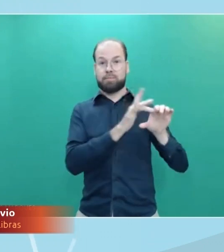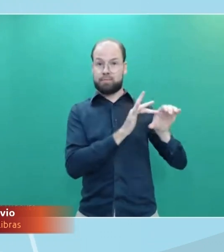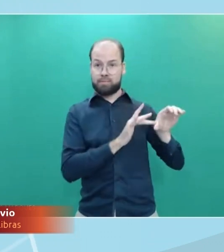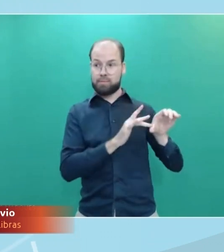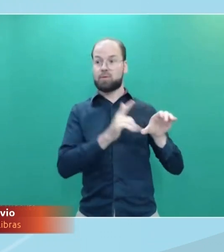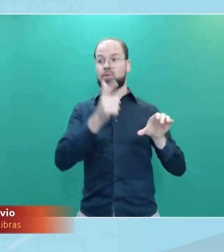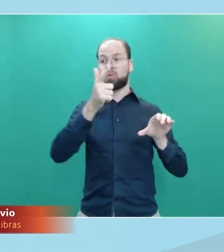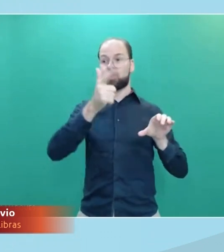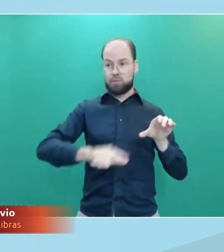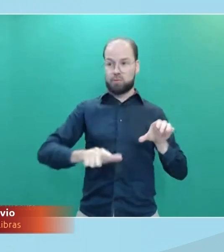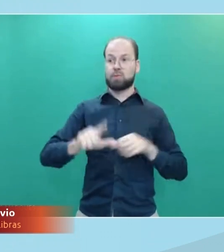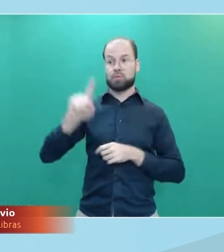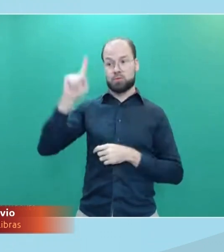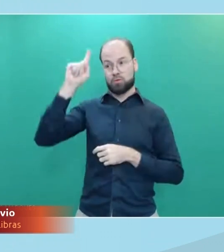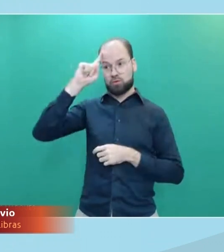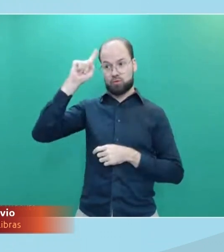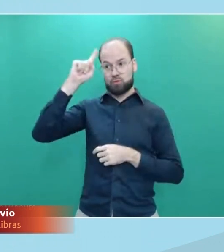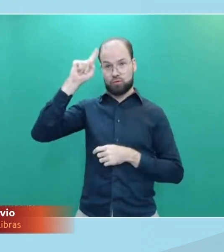programa